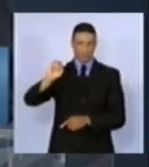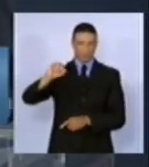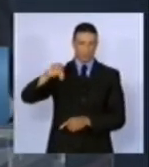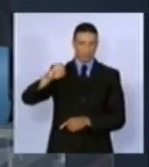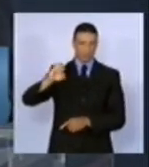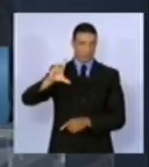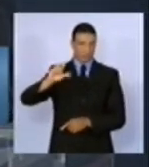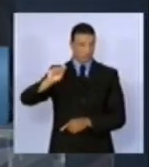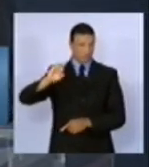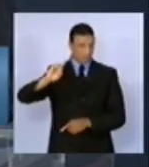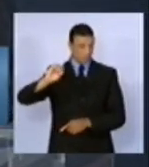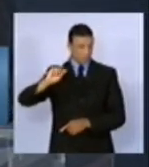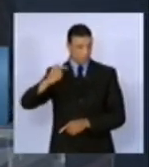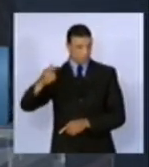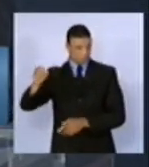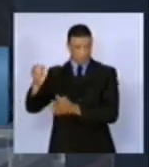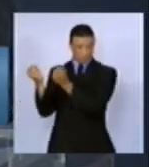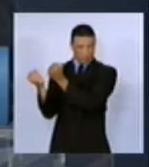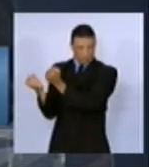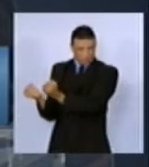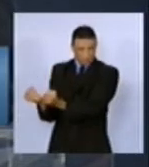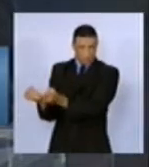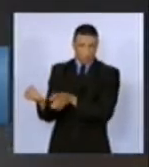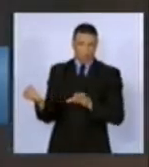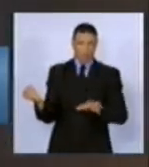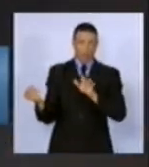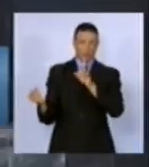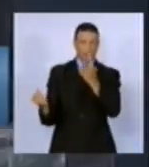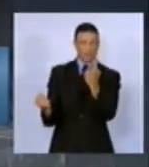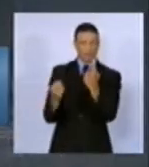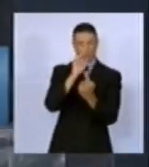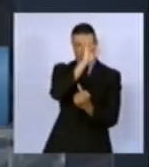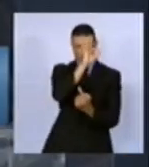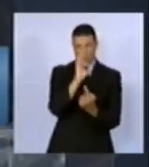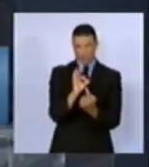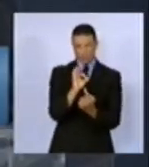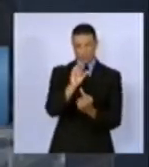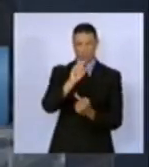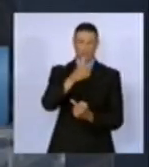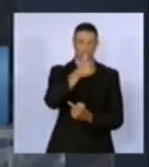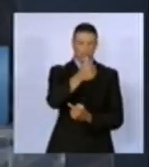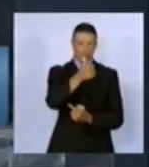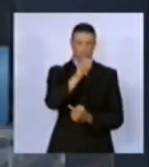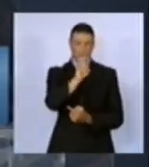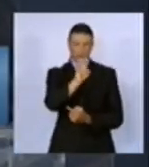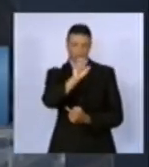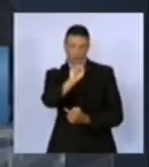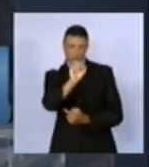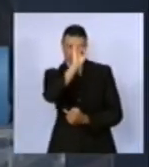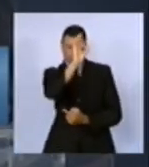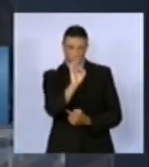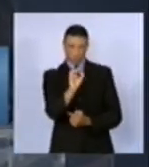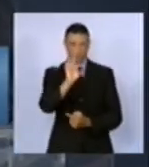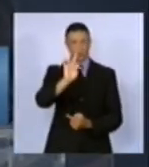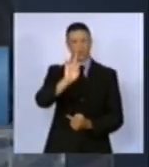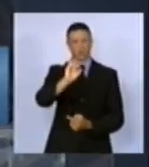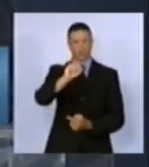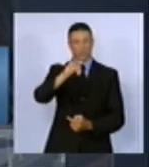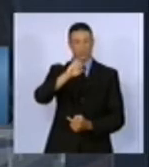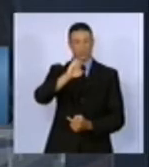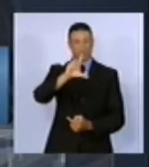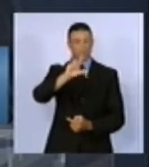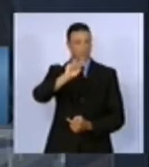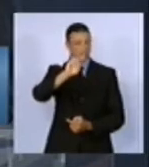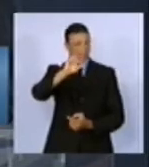21321 produtores e tem uma média por tonelada de 158 toneladas de